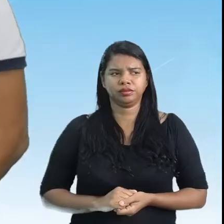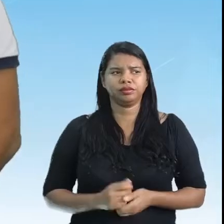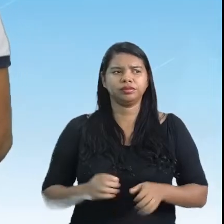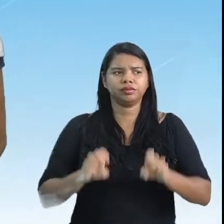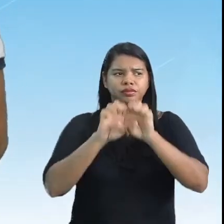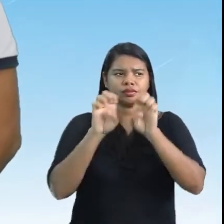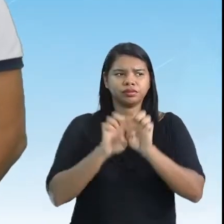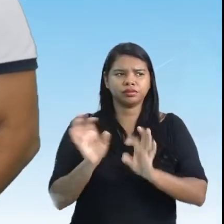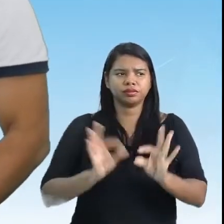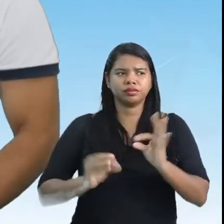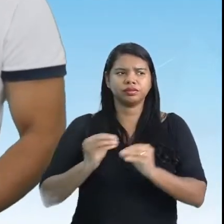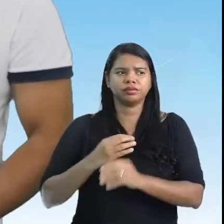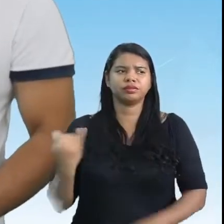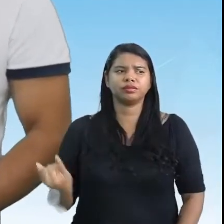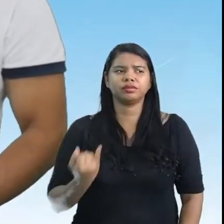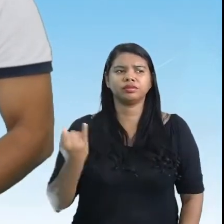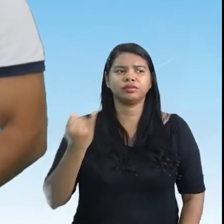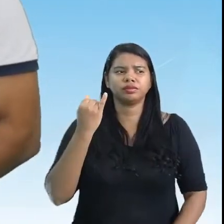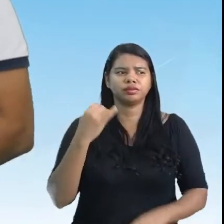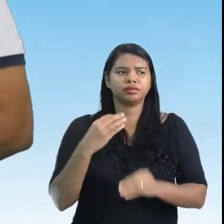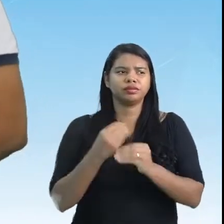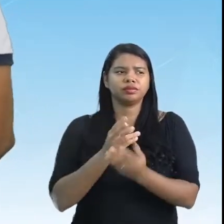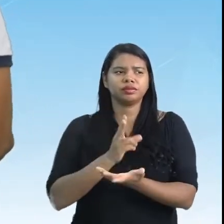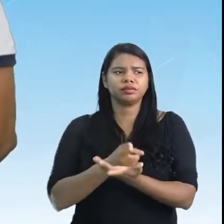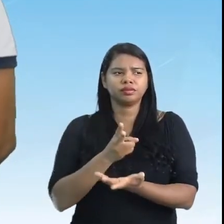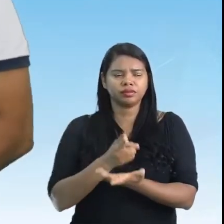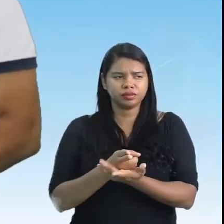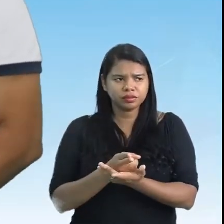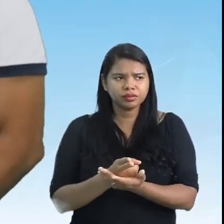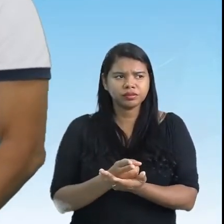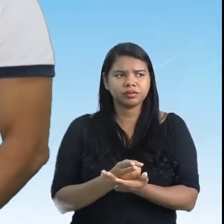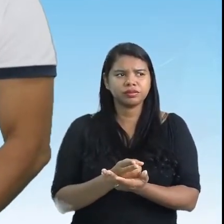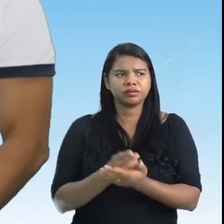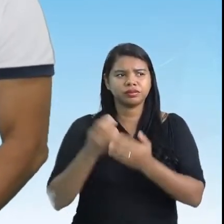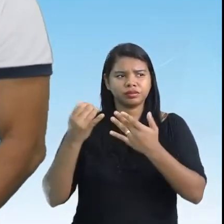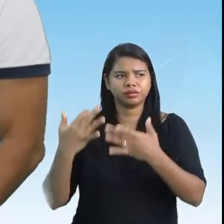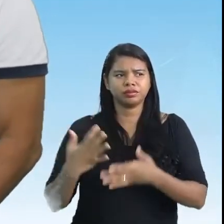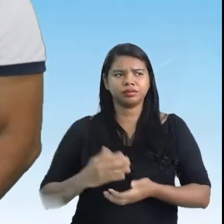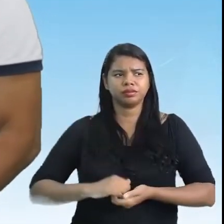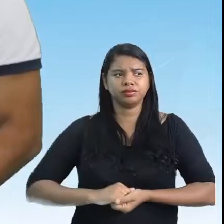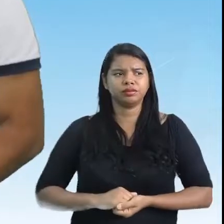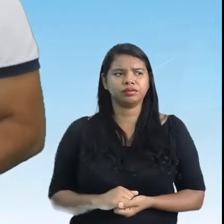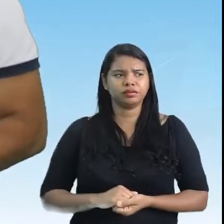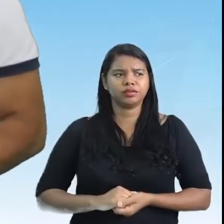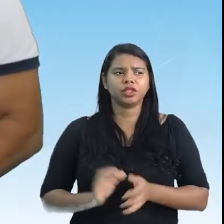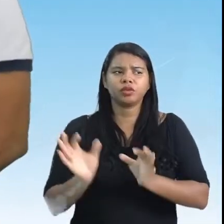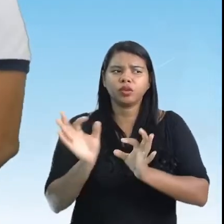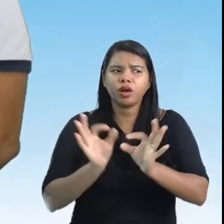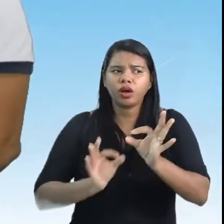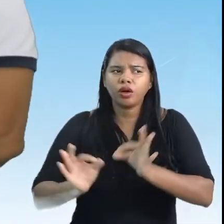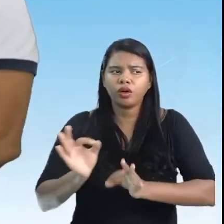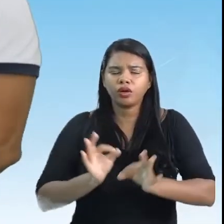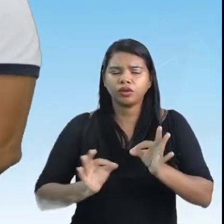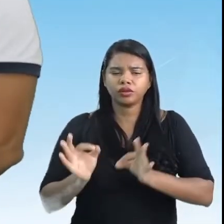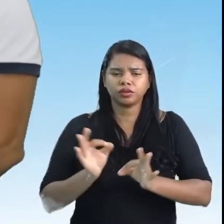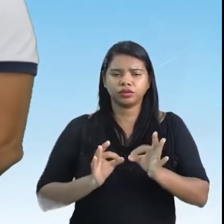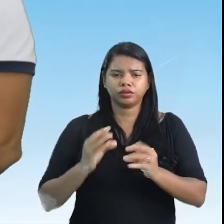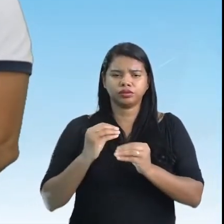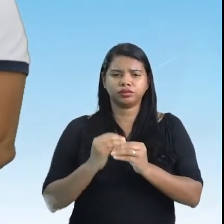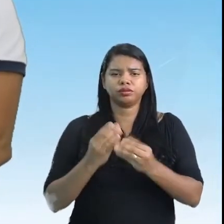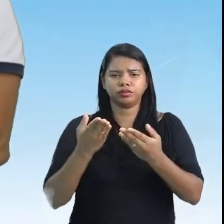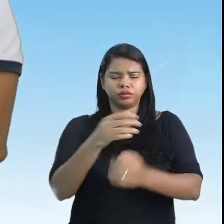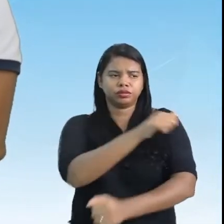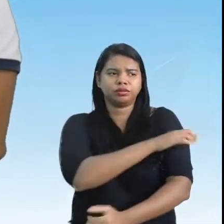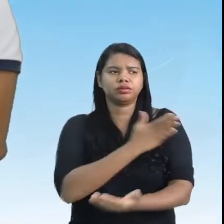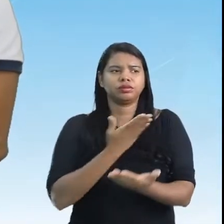estrutura. É importante sempre bater nesta questão. Exatamente. Certo? Há uma organização. E olha aí, estudante, está